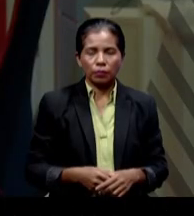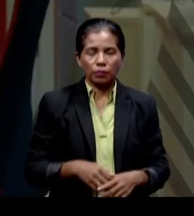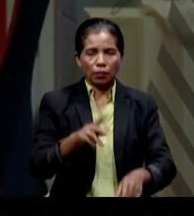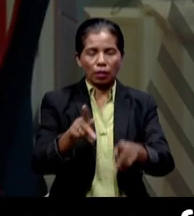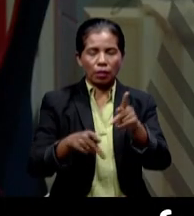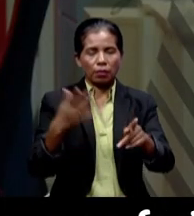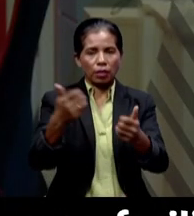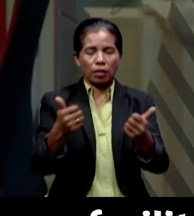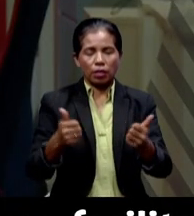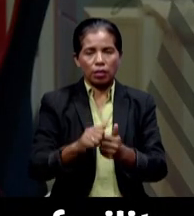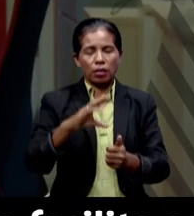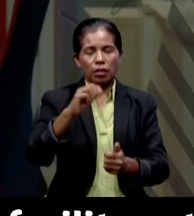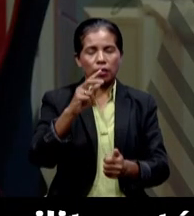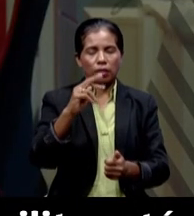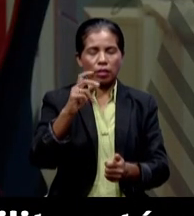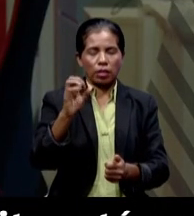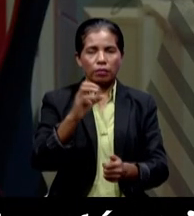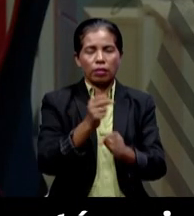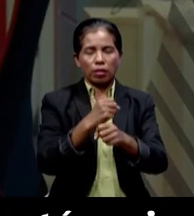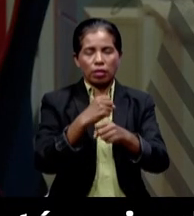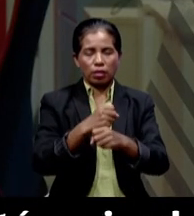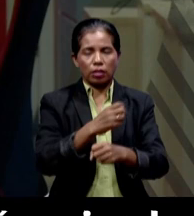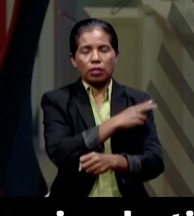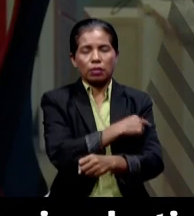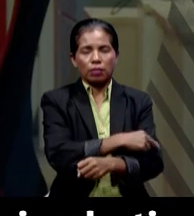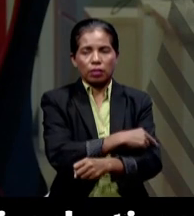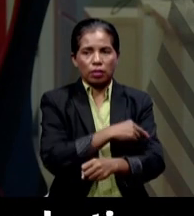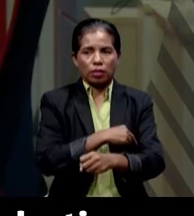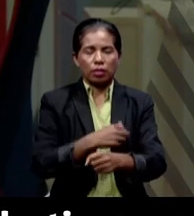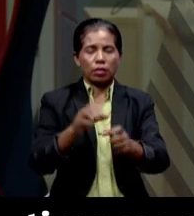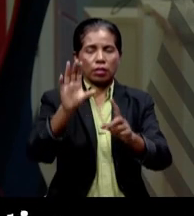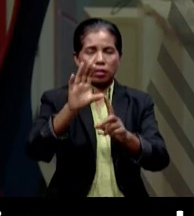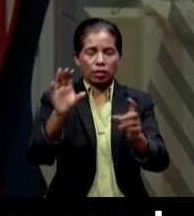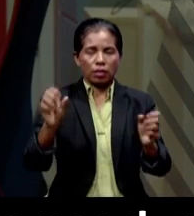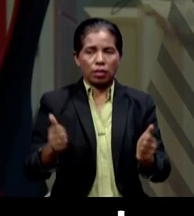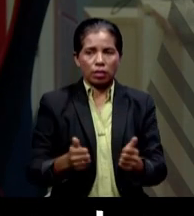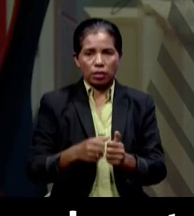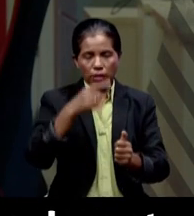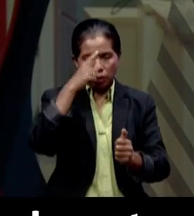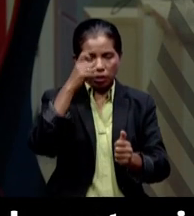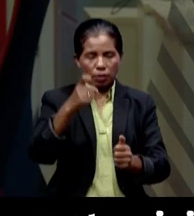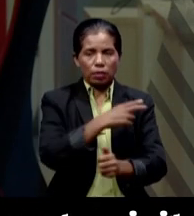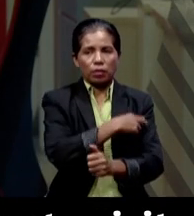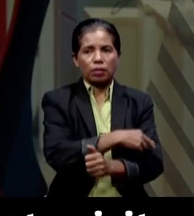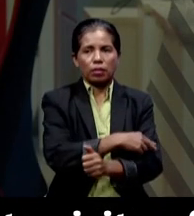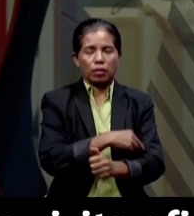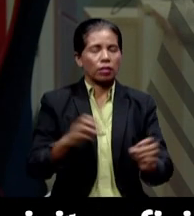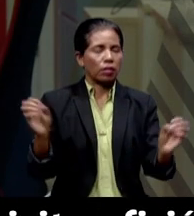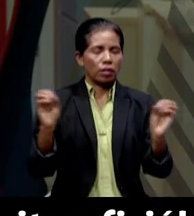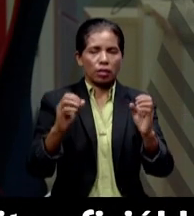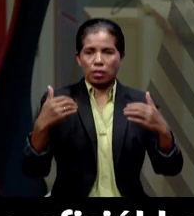População e aldeia Kashnafar, Halal Consulta Saúde e a sede aldeia Tamba Posto Saúde Leiha.